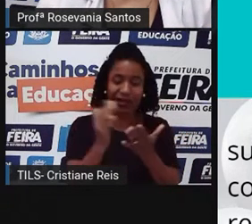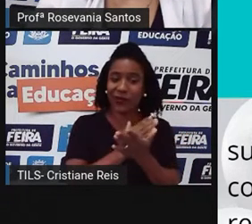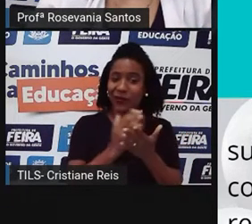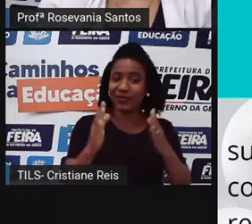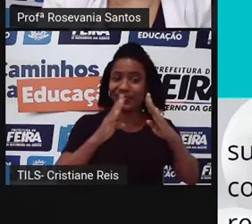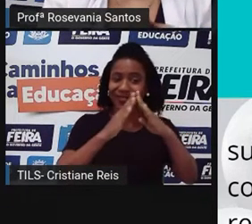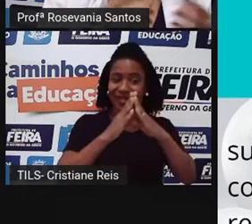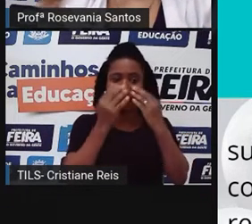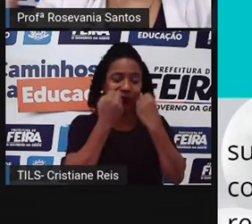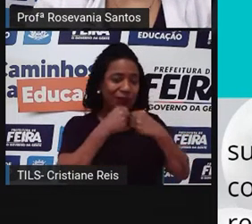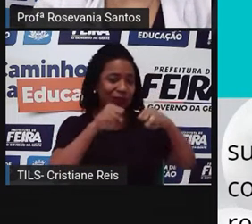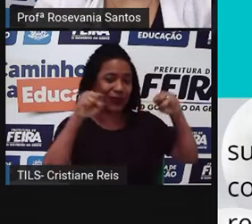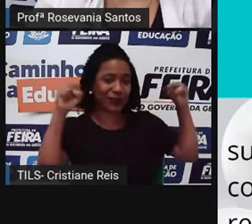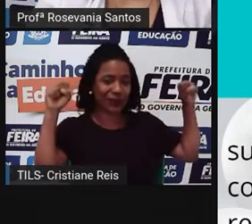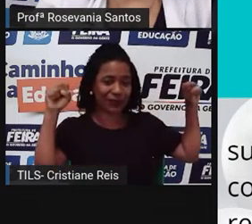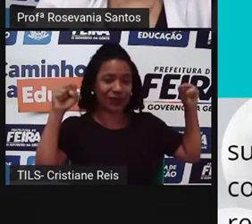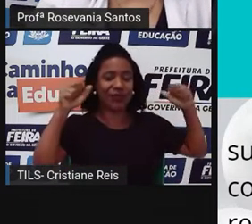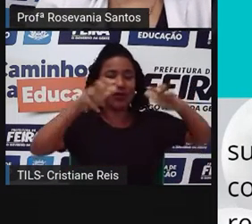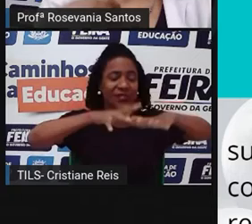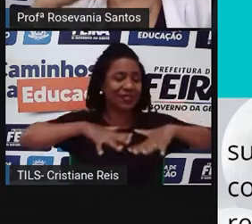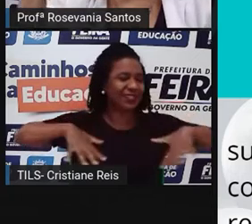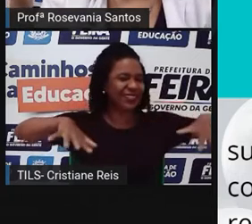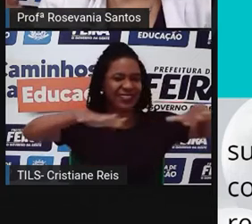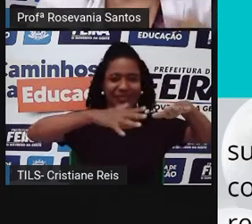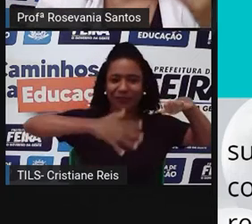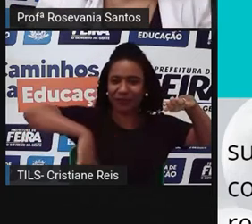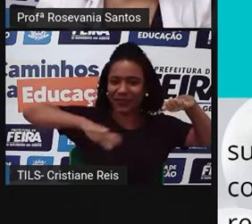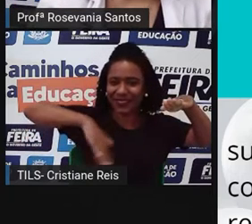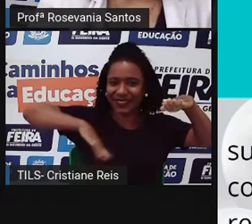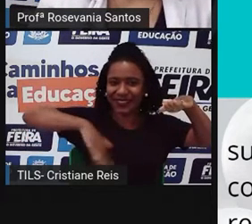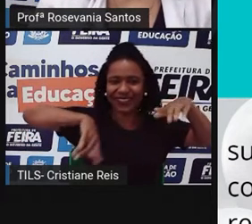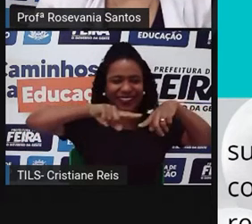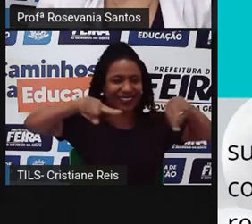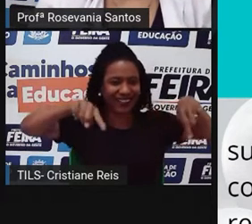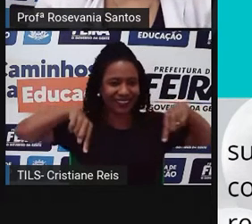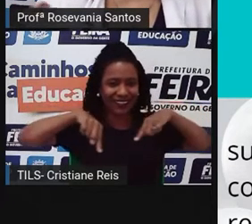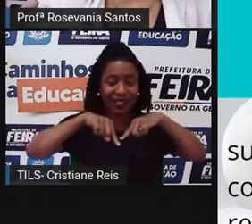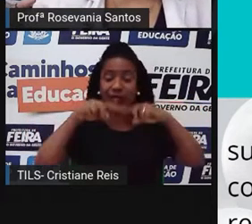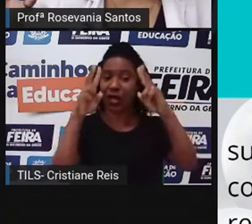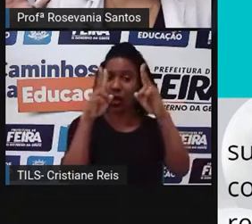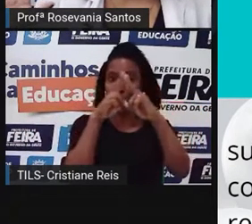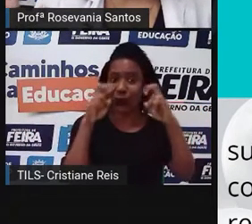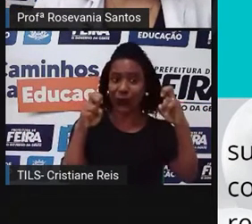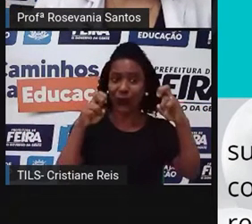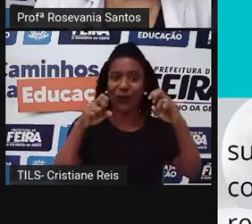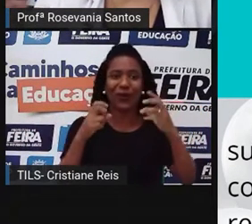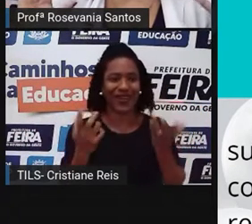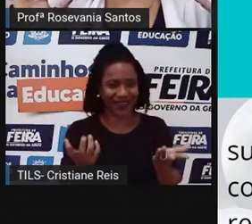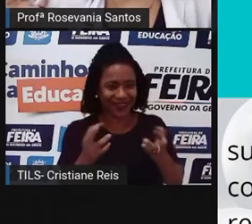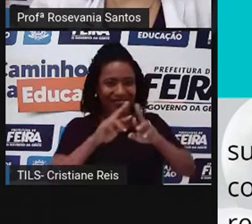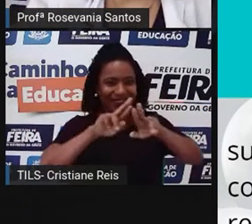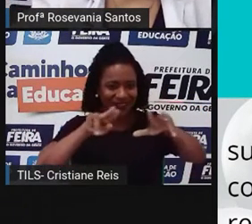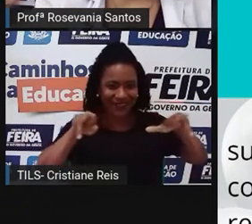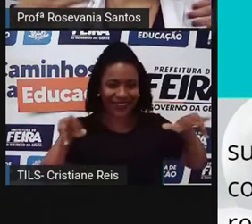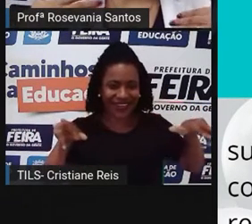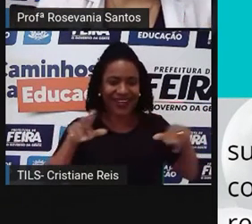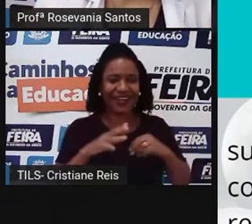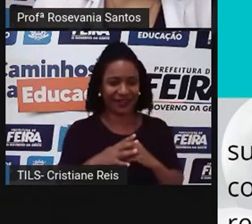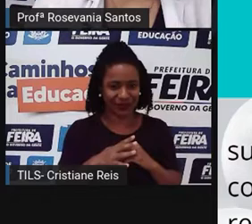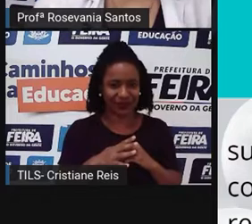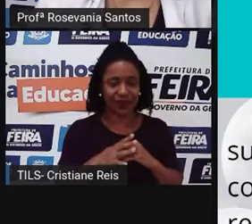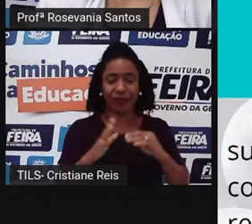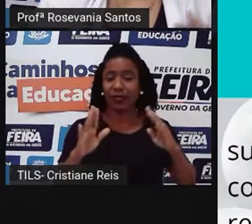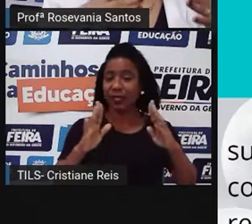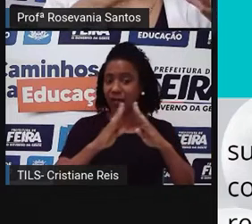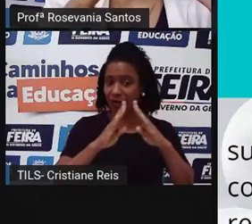de ter uma área lá com piscina, com quadra, com tudo. Mas a grande maioria mesmo, o básico da